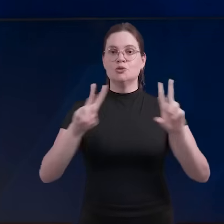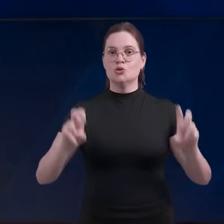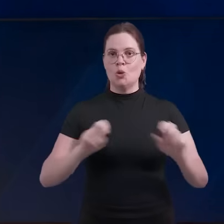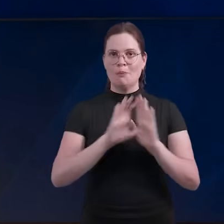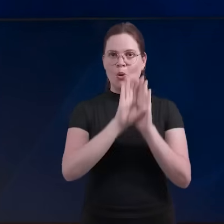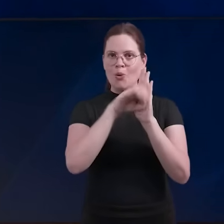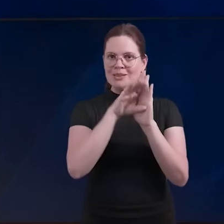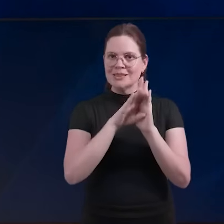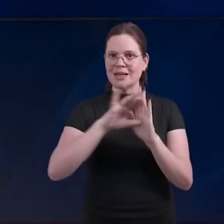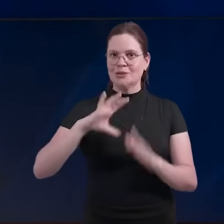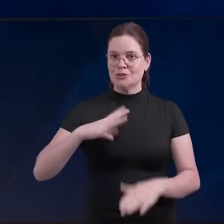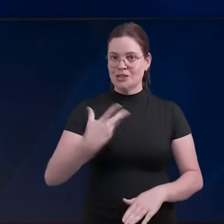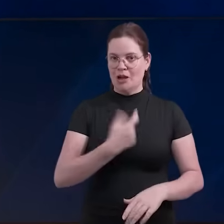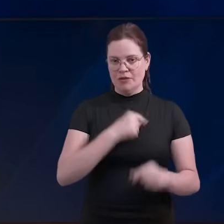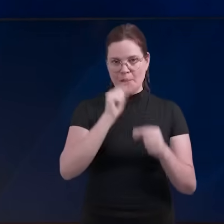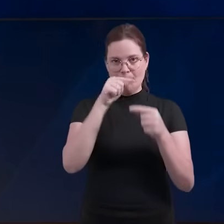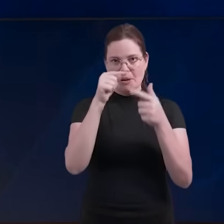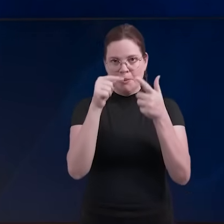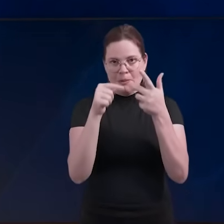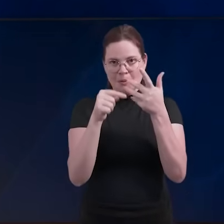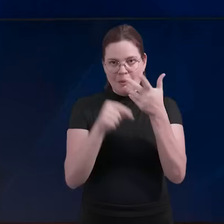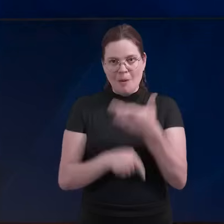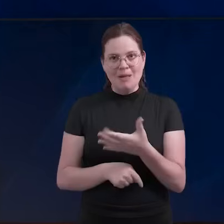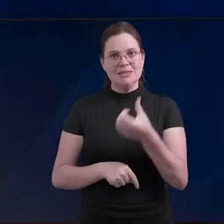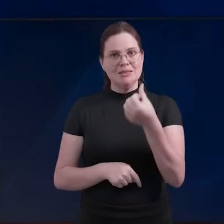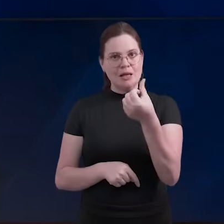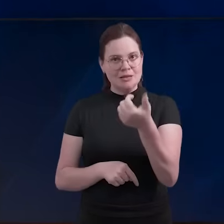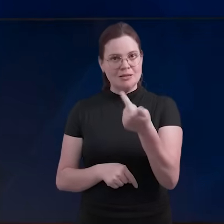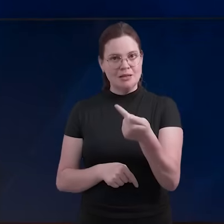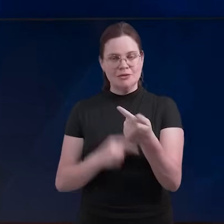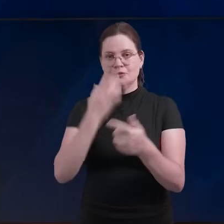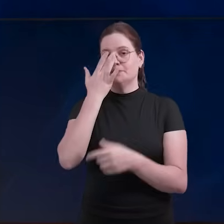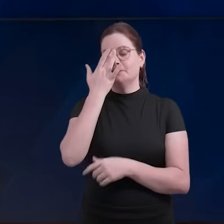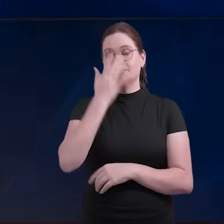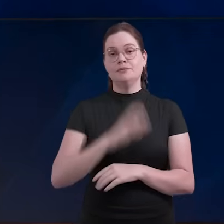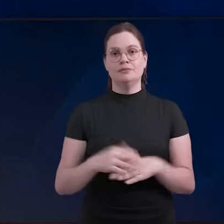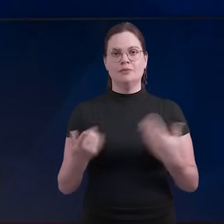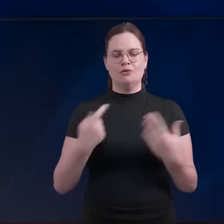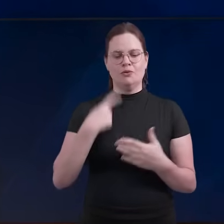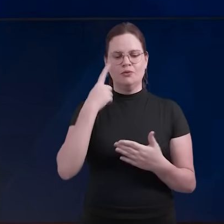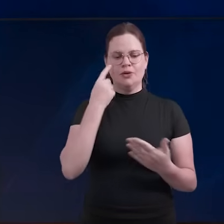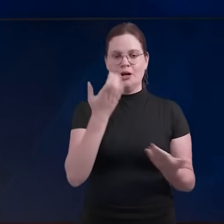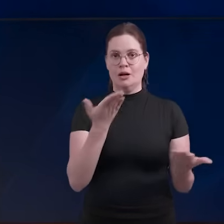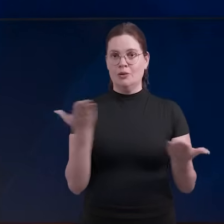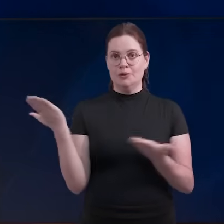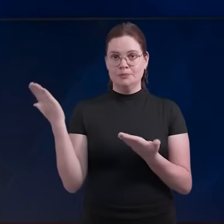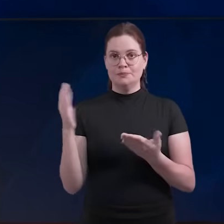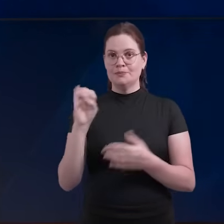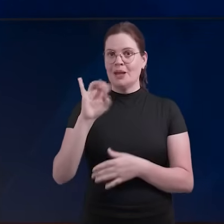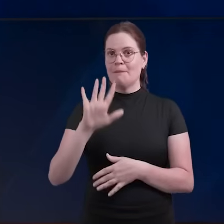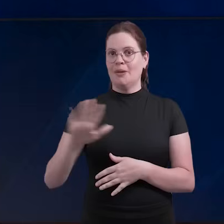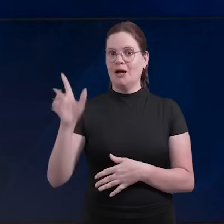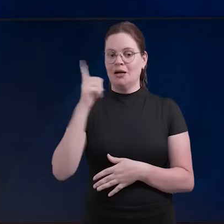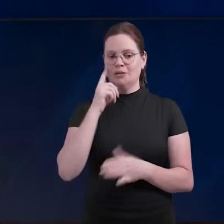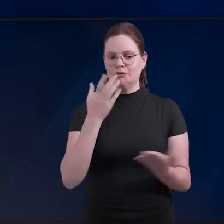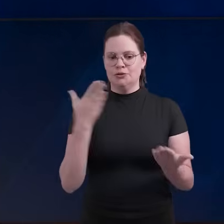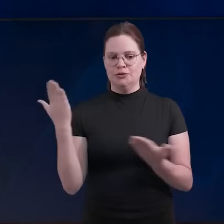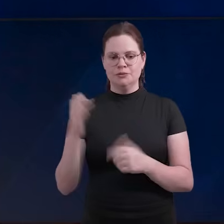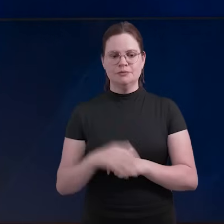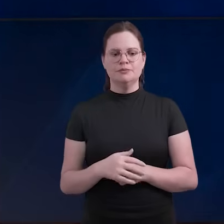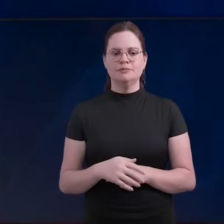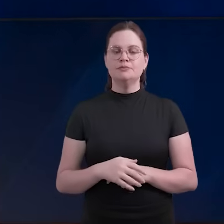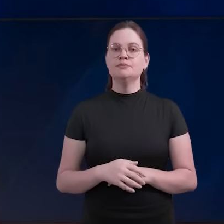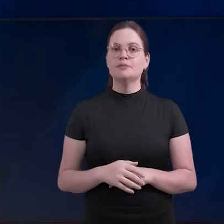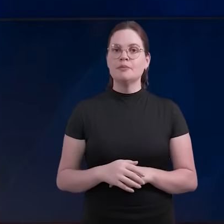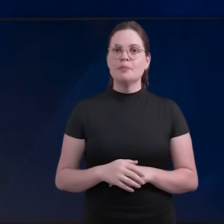conceito de salvação que você acompanhou conosco, nós vamos ver agora uma explicação dentro de um quadro ilustrativo. Veja bem, o projeto